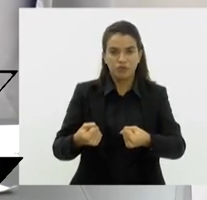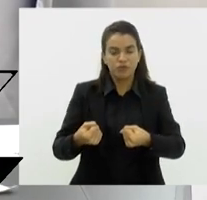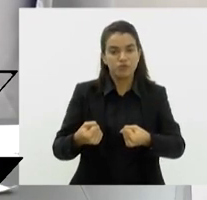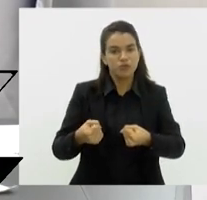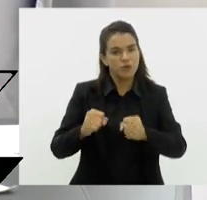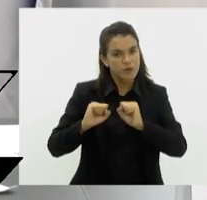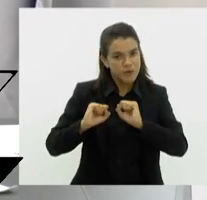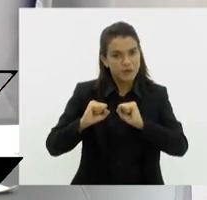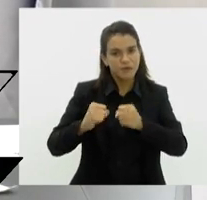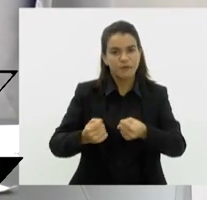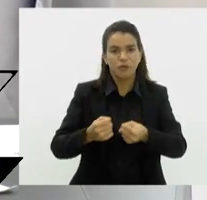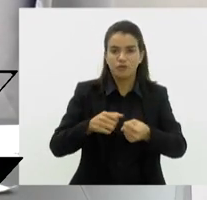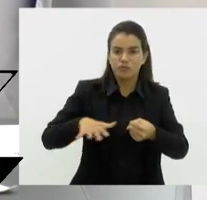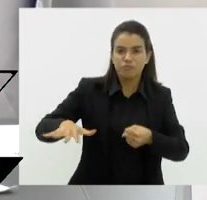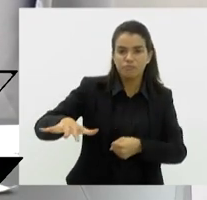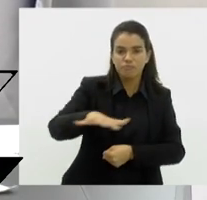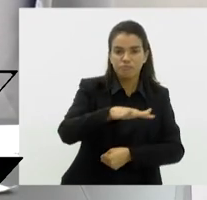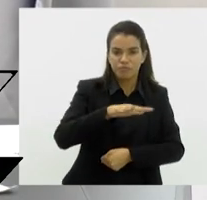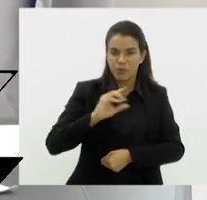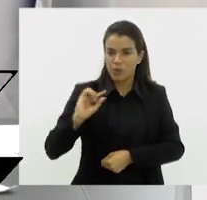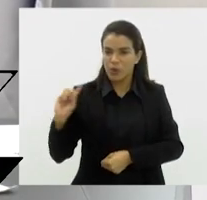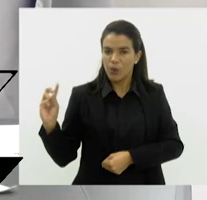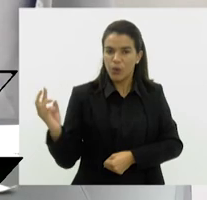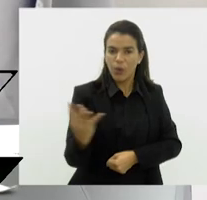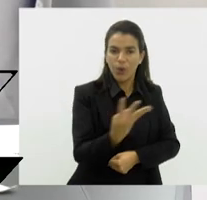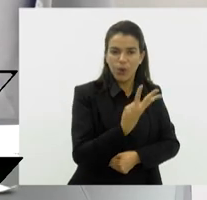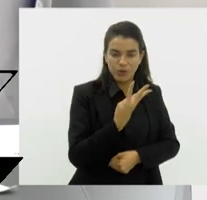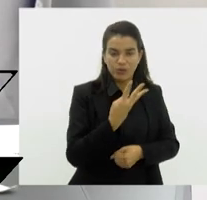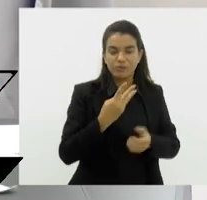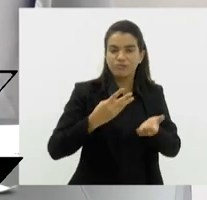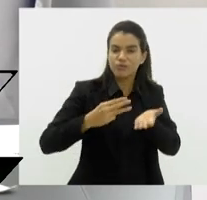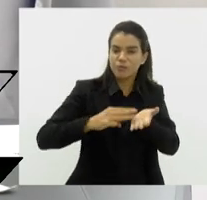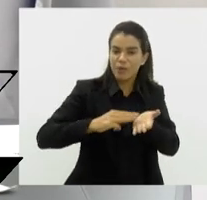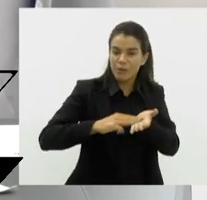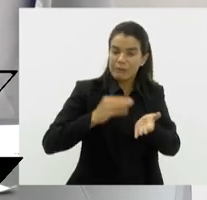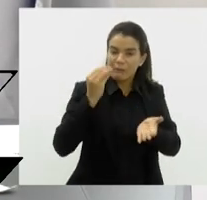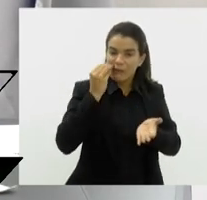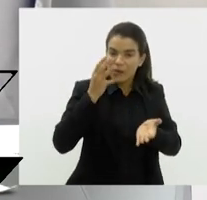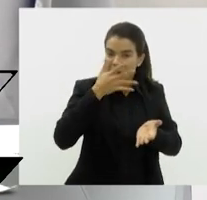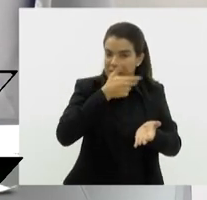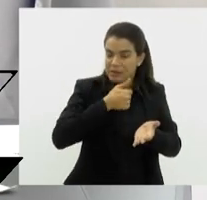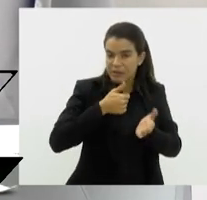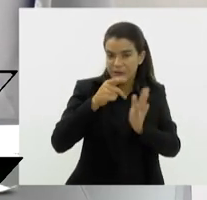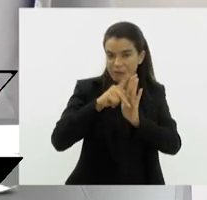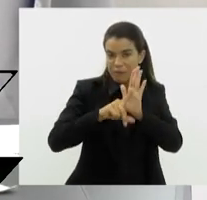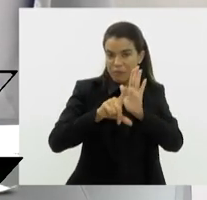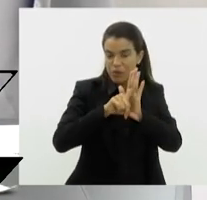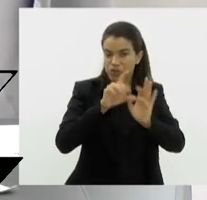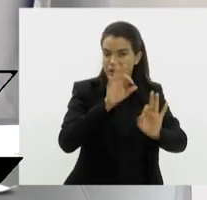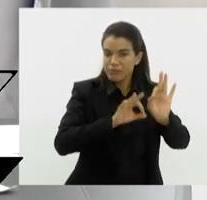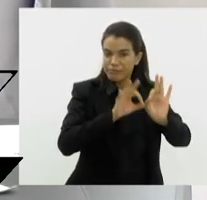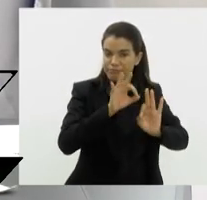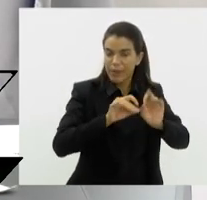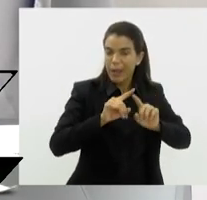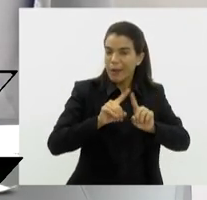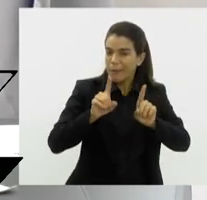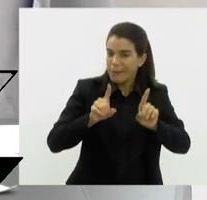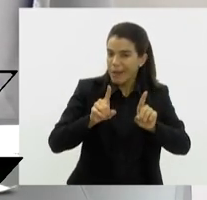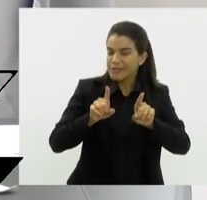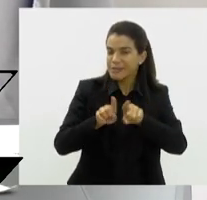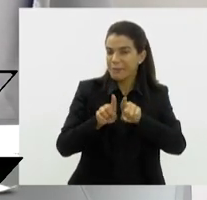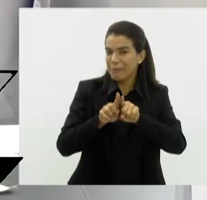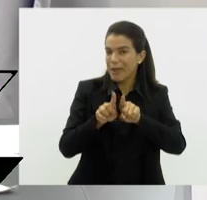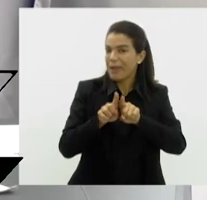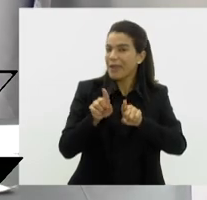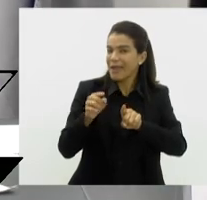há um esforço geral aqui de todos os membros da CCJ de tentar salvar projetos. O mais significativo exemplo